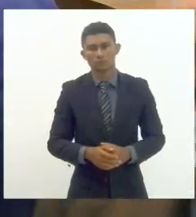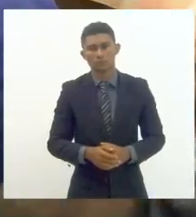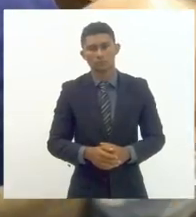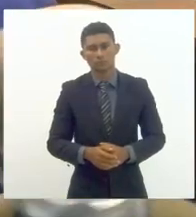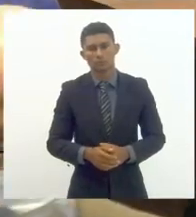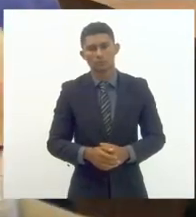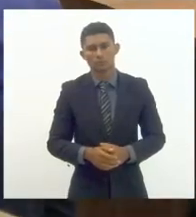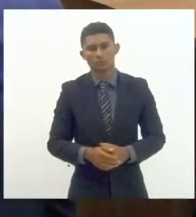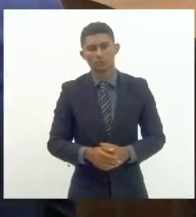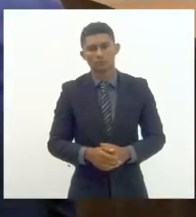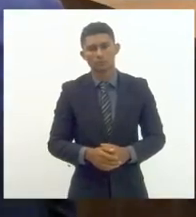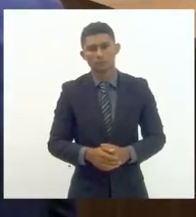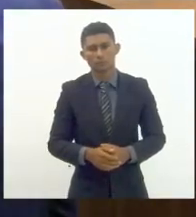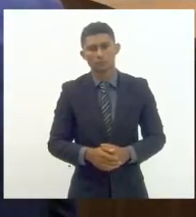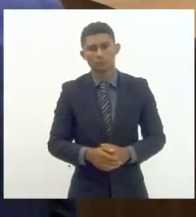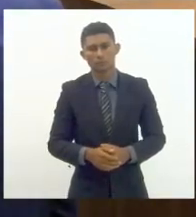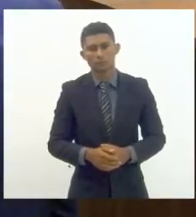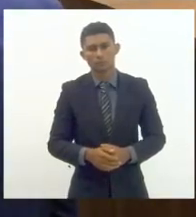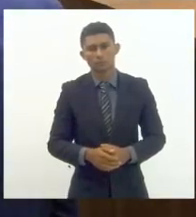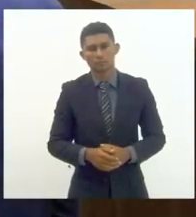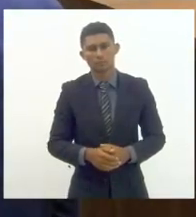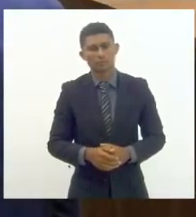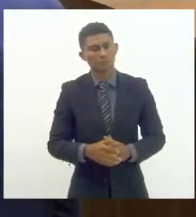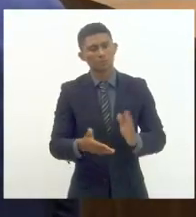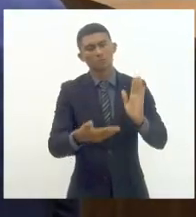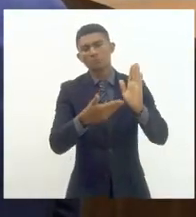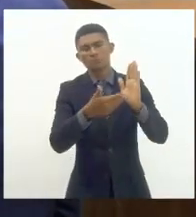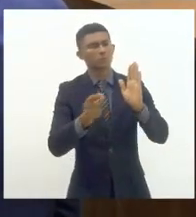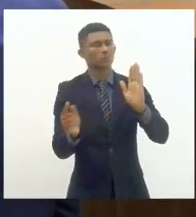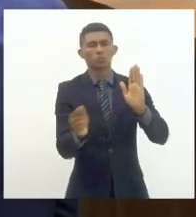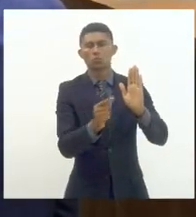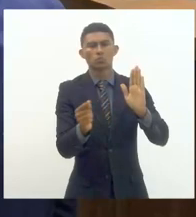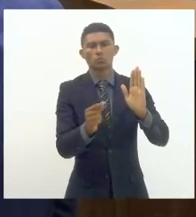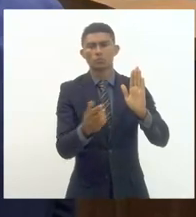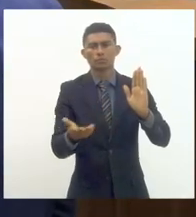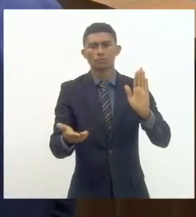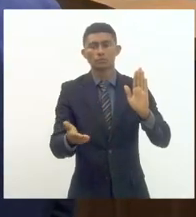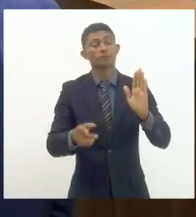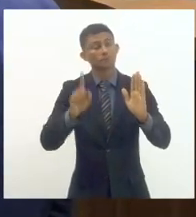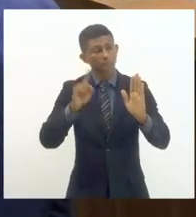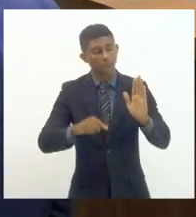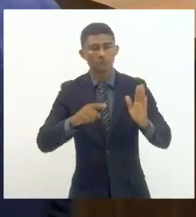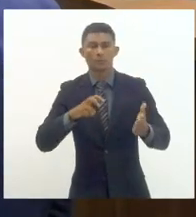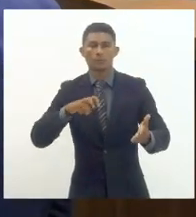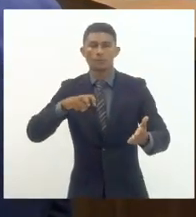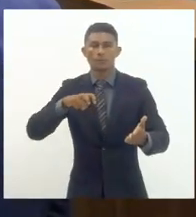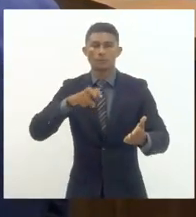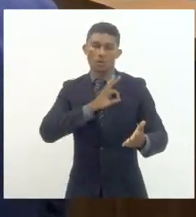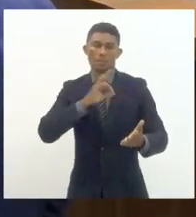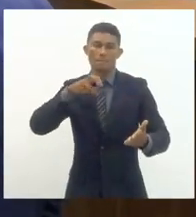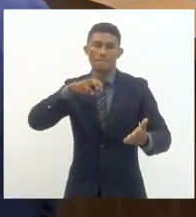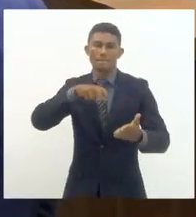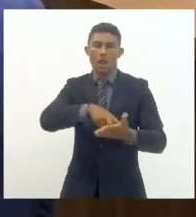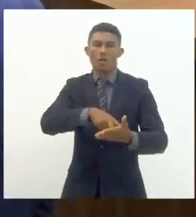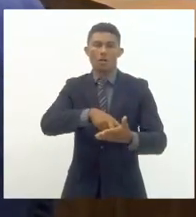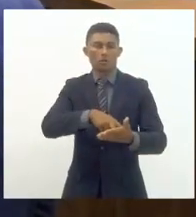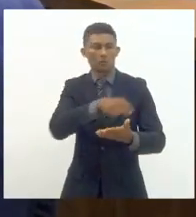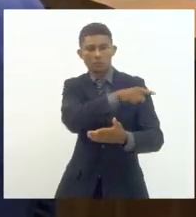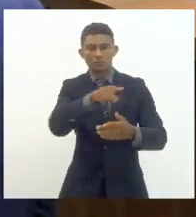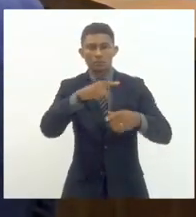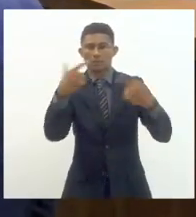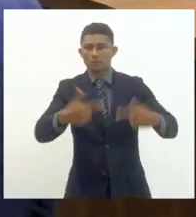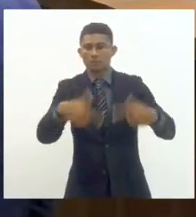senhor presidente, na verdade, versa sobre a atuação dos policiais penais. A gente não quer que a